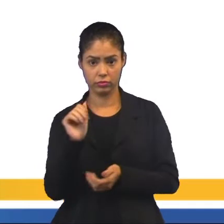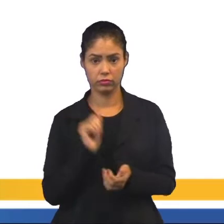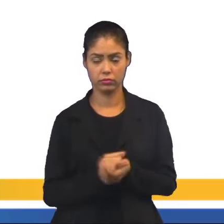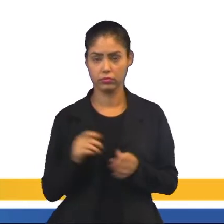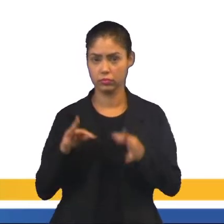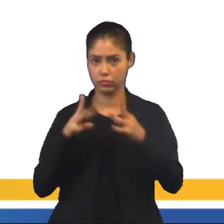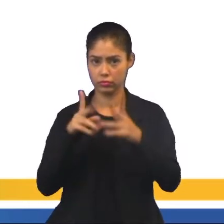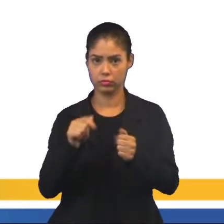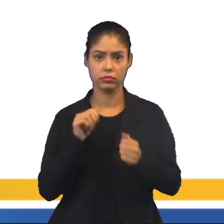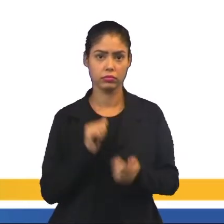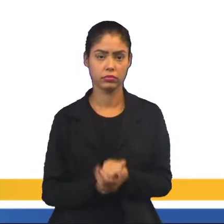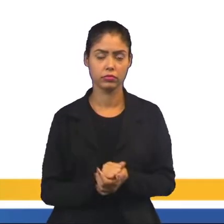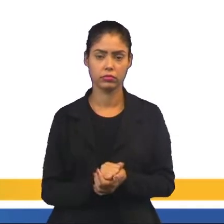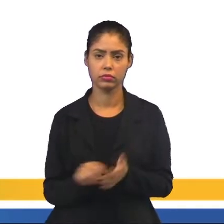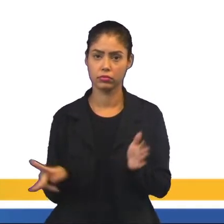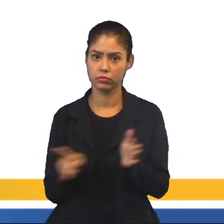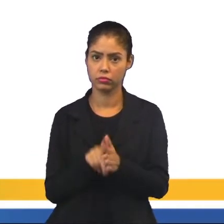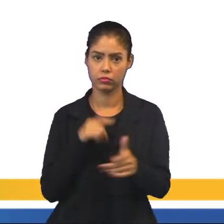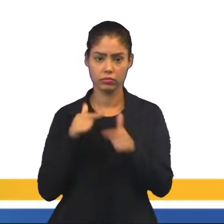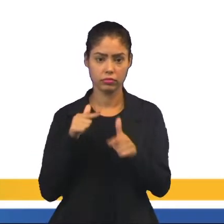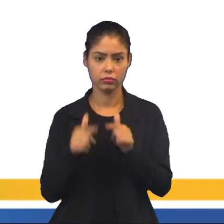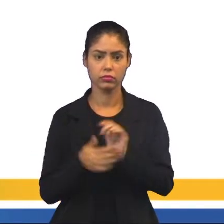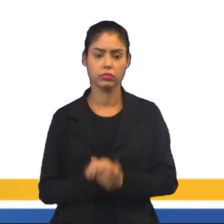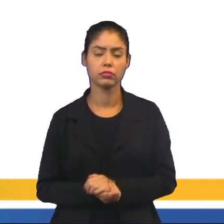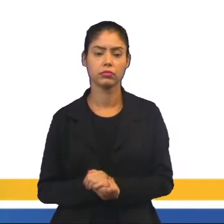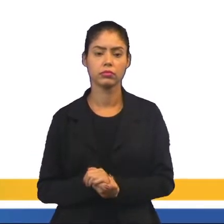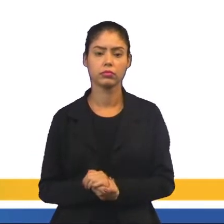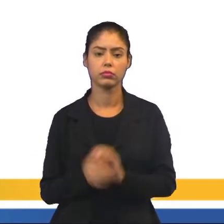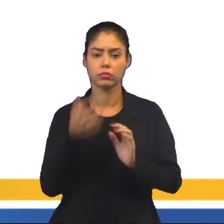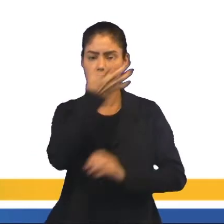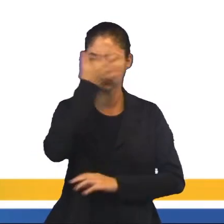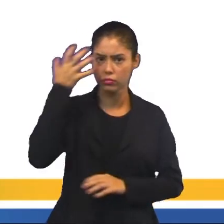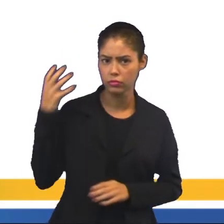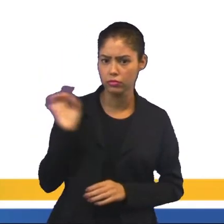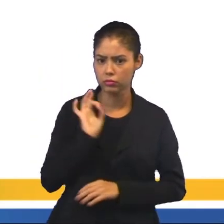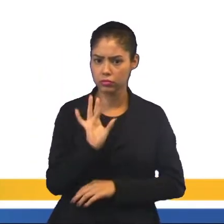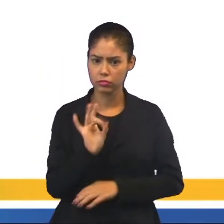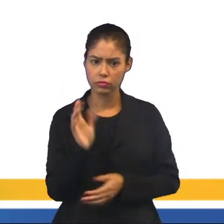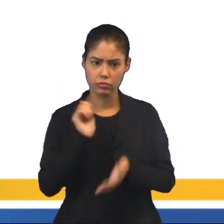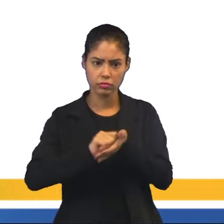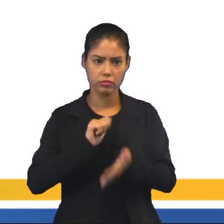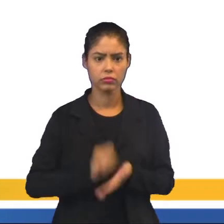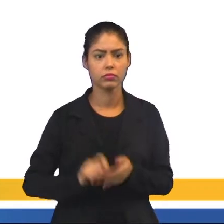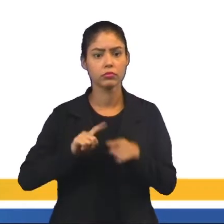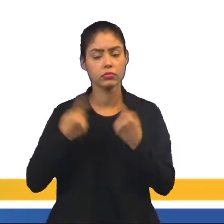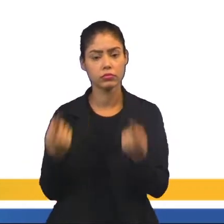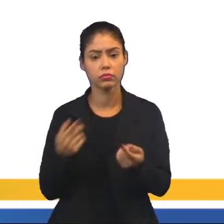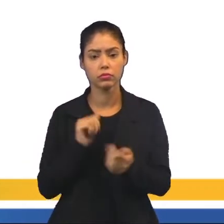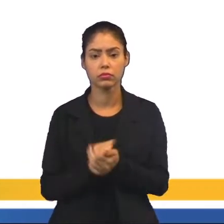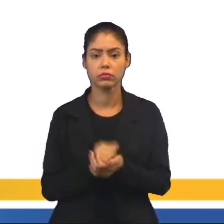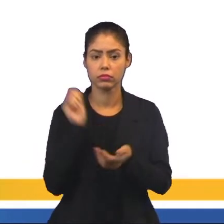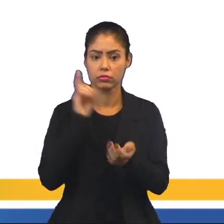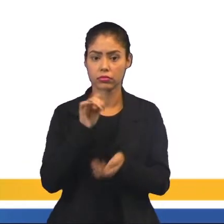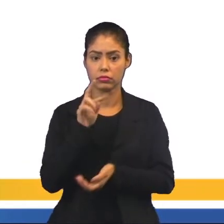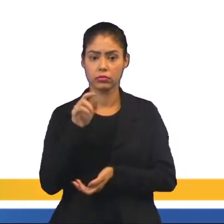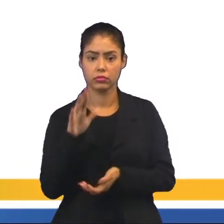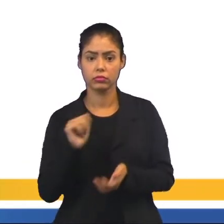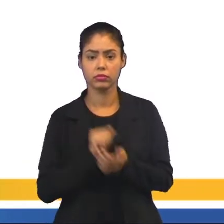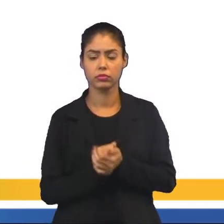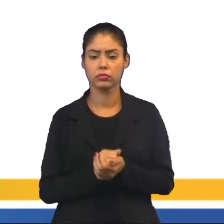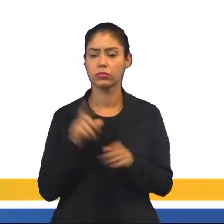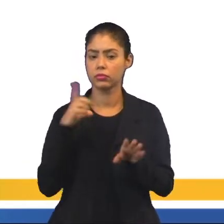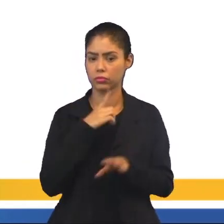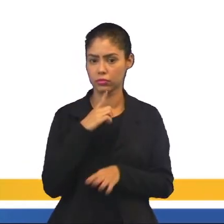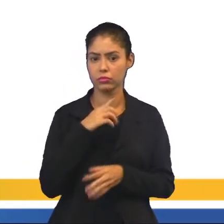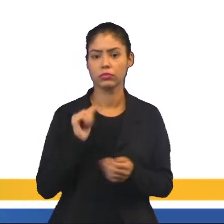torna totalmente refém do próprio trabalho. O seu caráter não é apenas descritivo, mas também prescritivo, pois